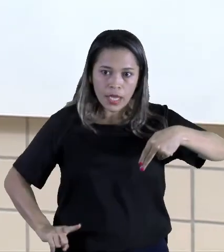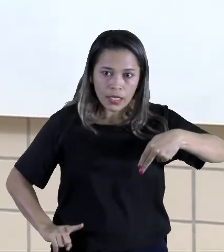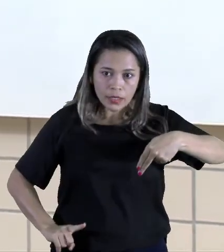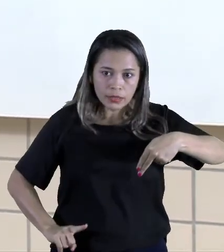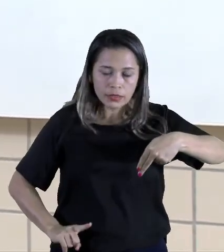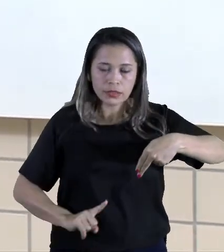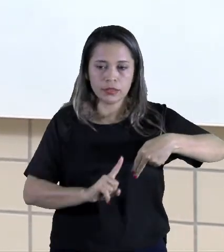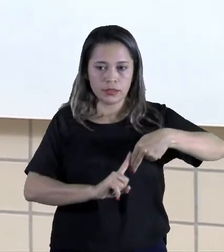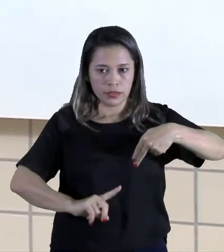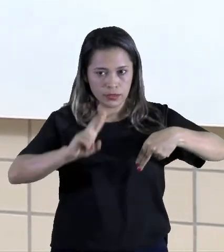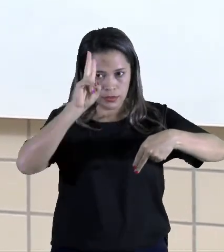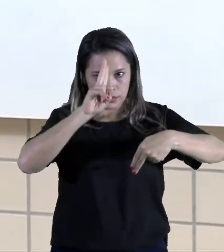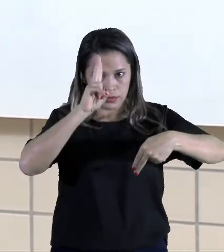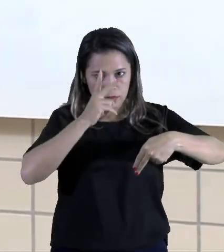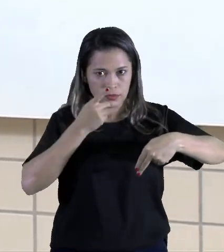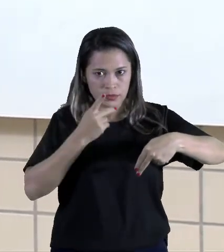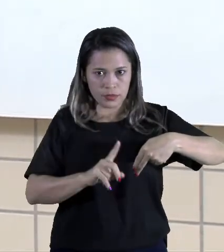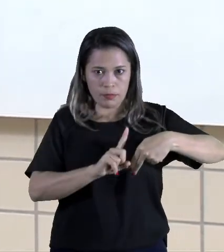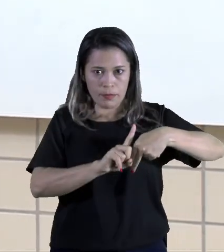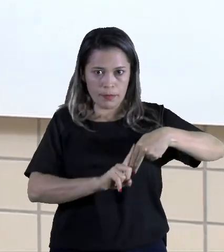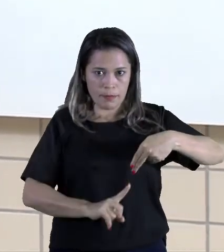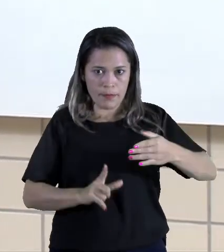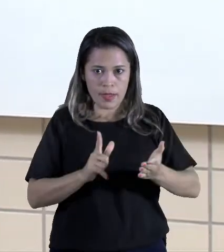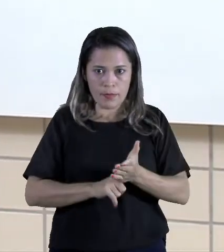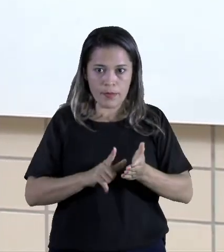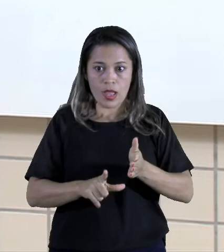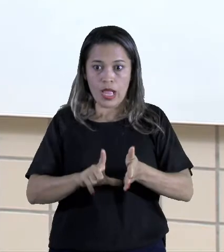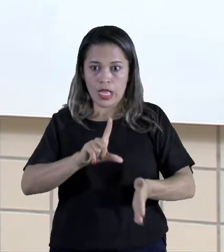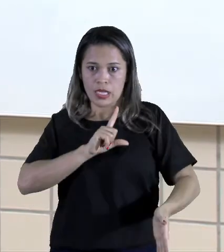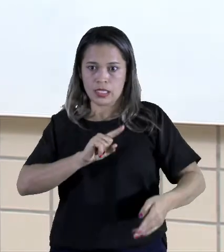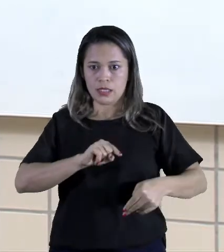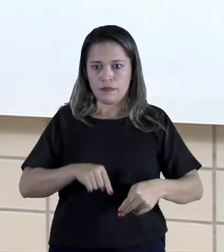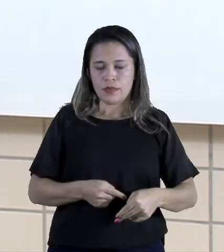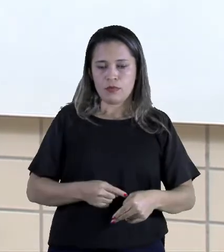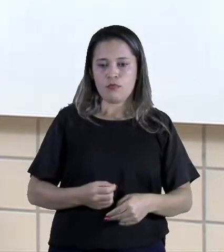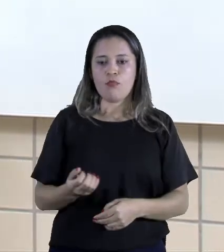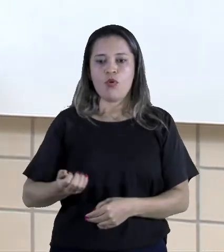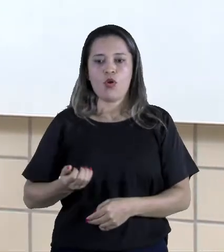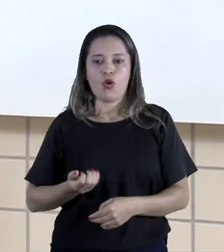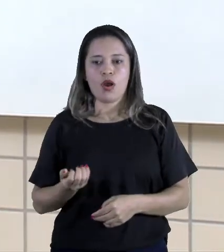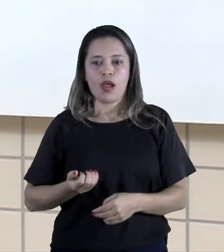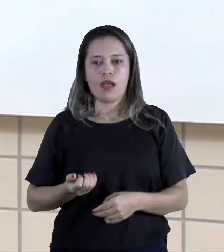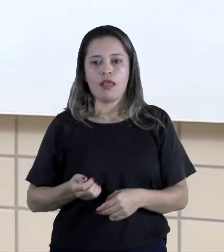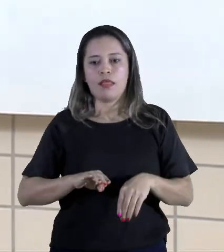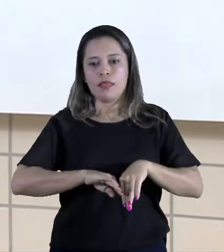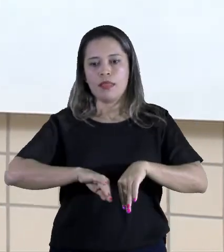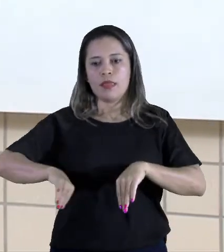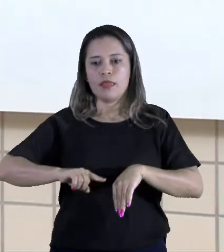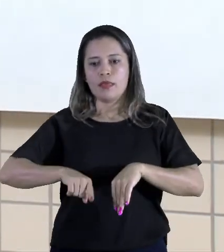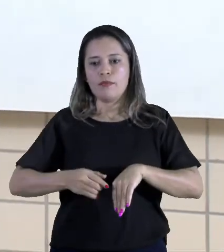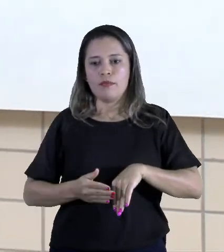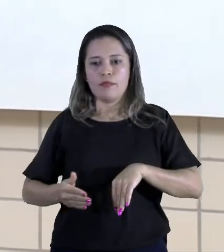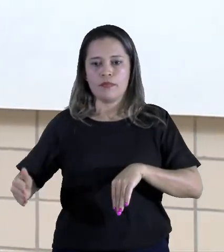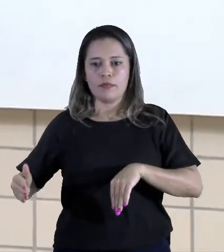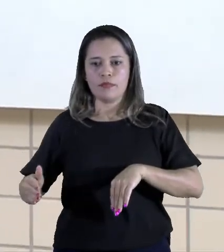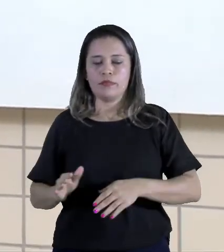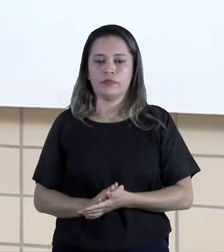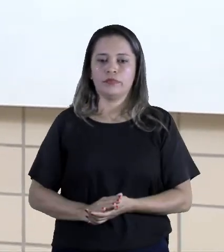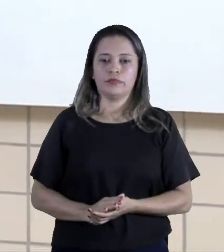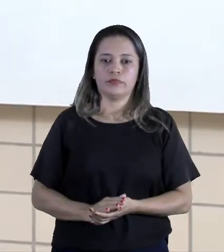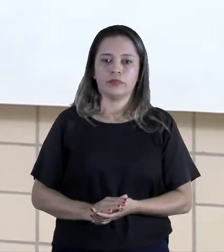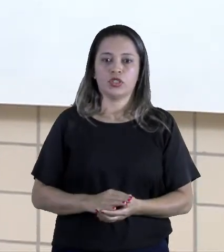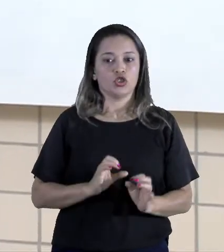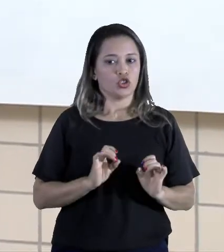gente falou? Papel, parte inteira, antes da vírgula. Moedas, parte decimal, depois da vírgula. Com exceção da moeda